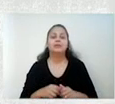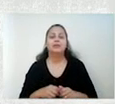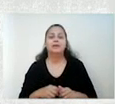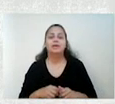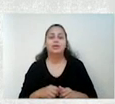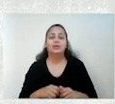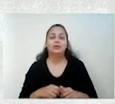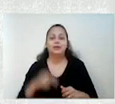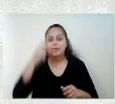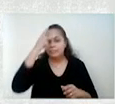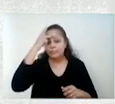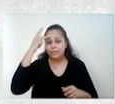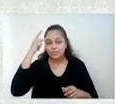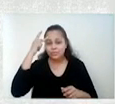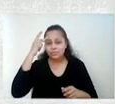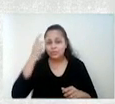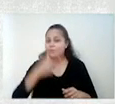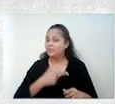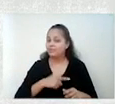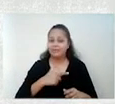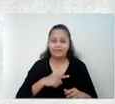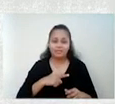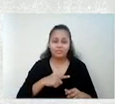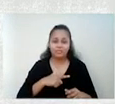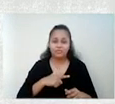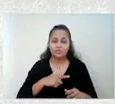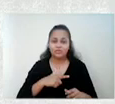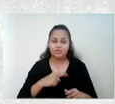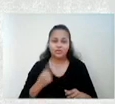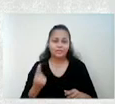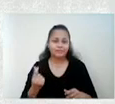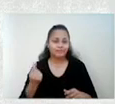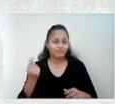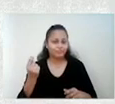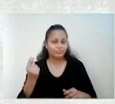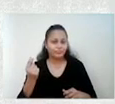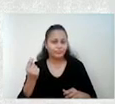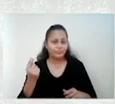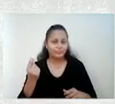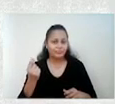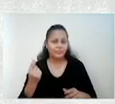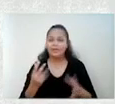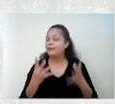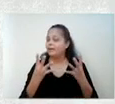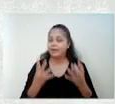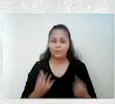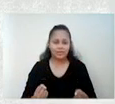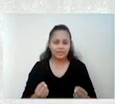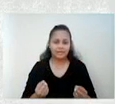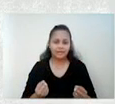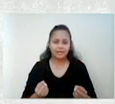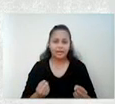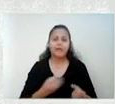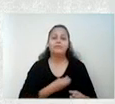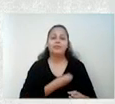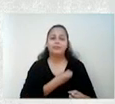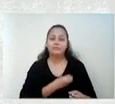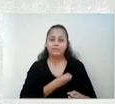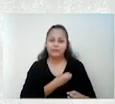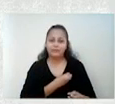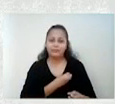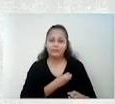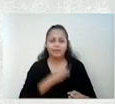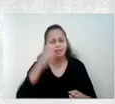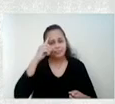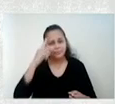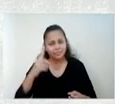filho, né, ou que não tinha herança, já não aceitava mais viver sob a tutela do irmão mais velho, né,